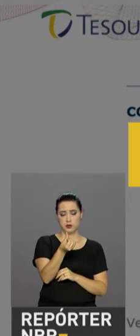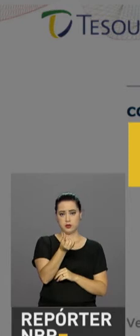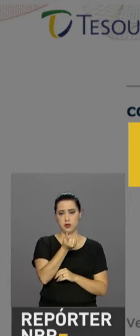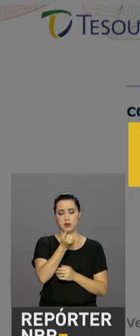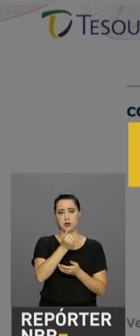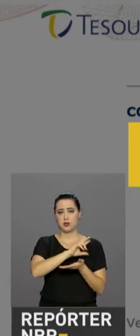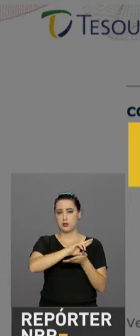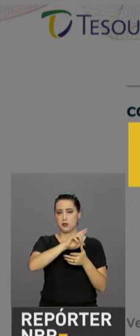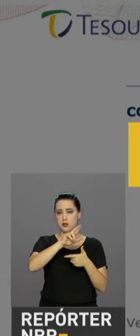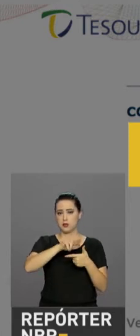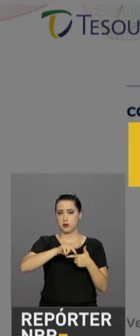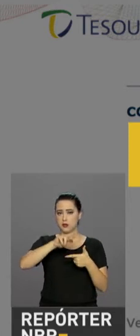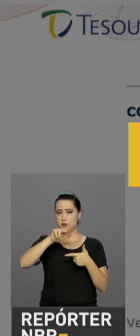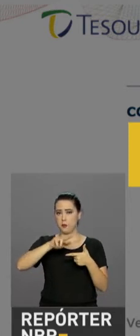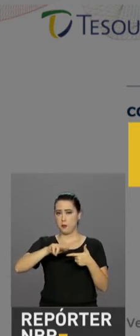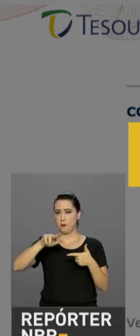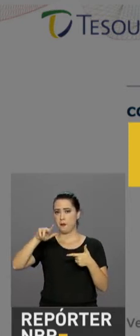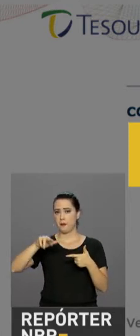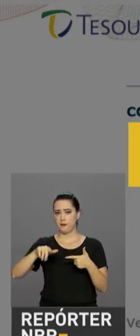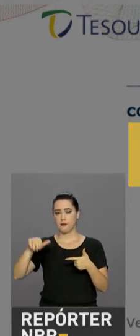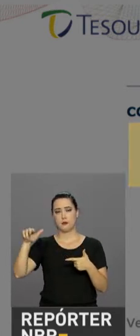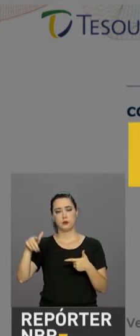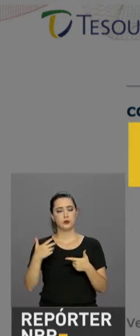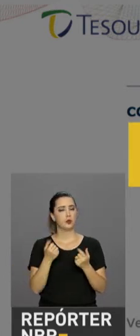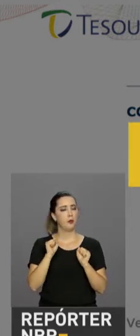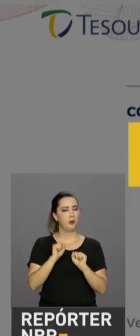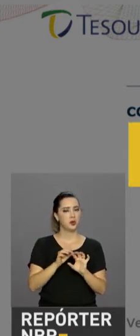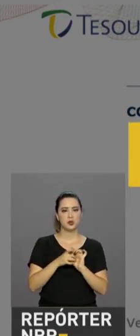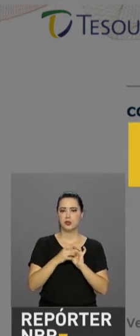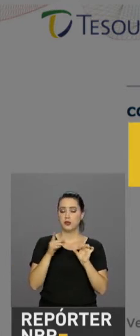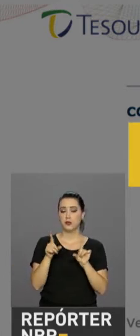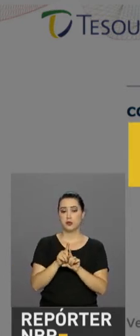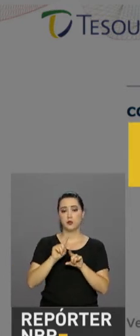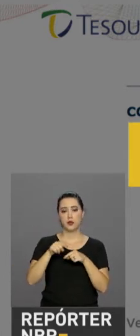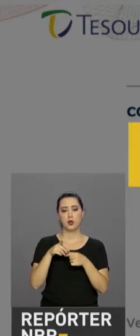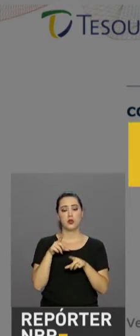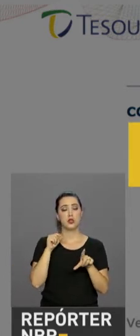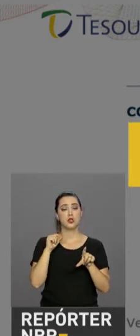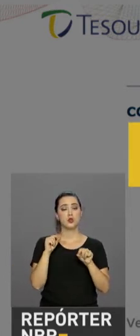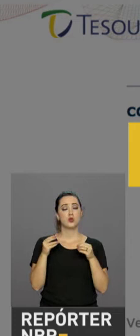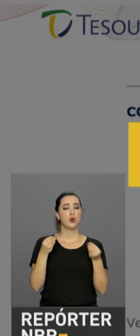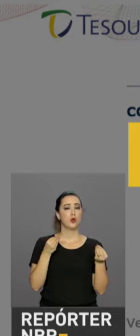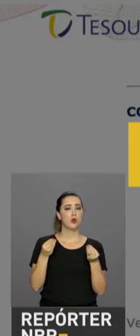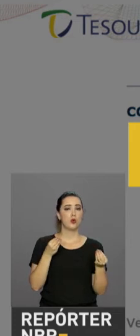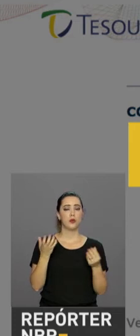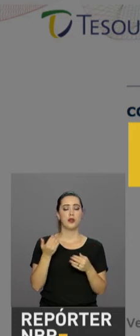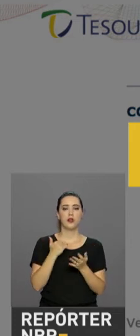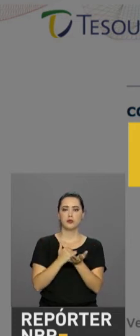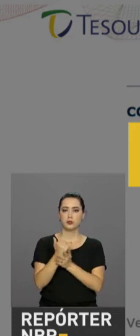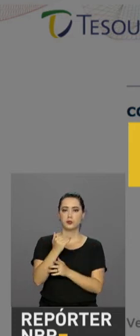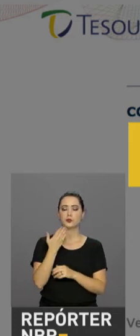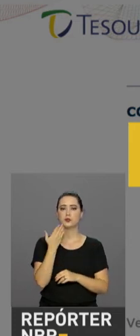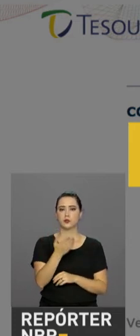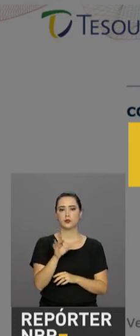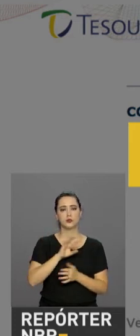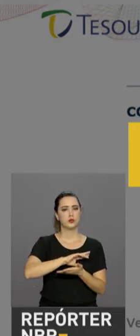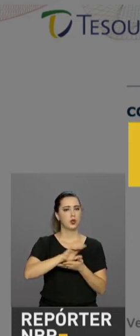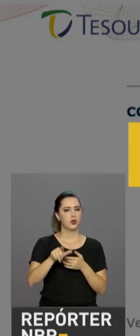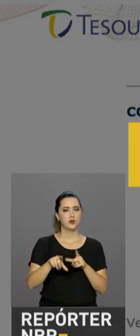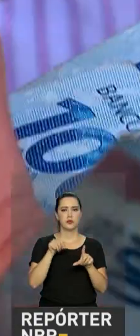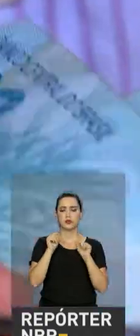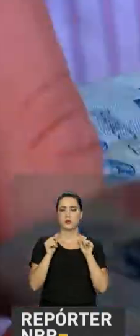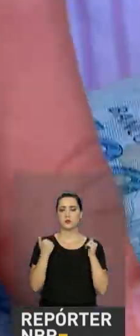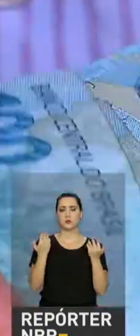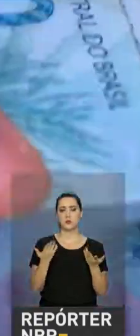entre letras números e outros caracteres pronto agora é só escolher o título e começar a investir e são várias opções